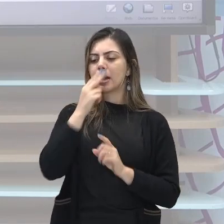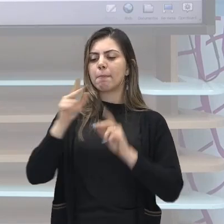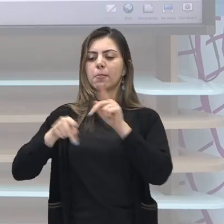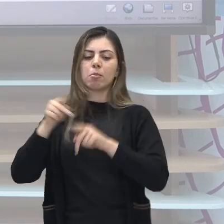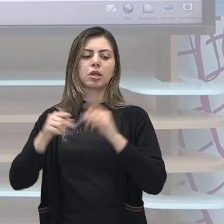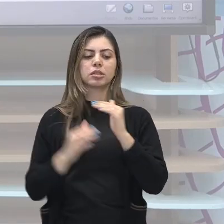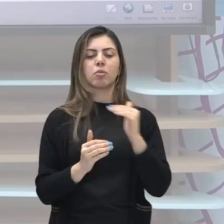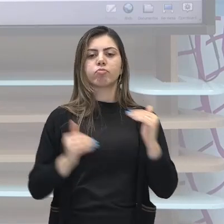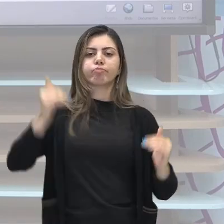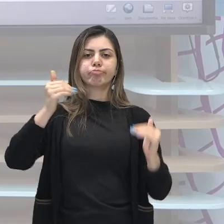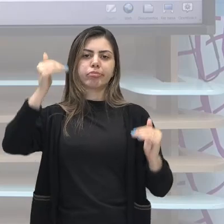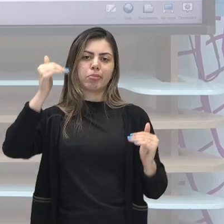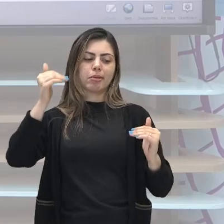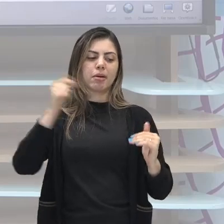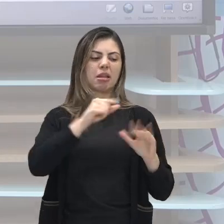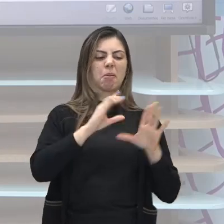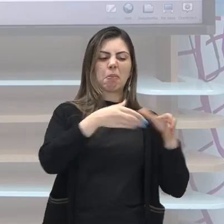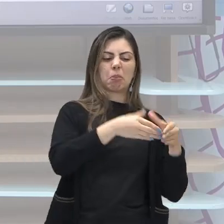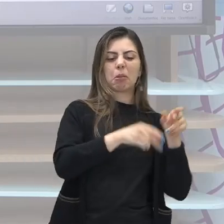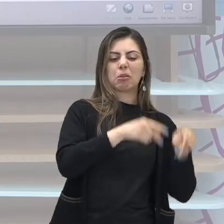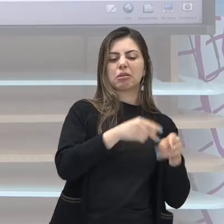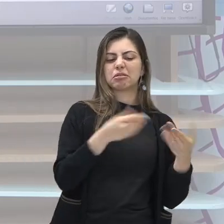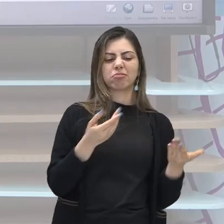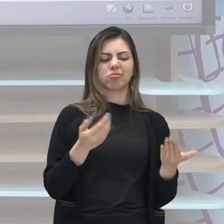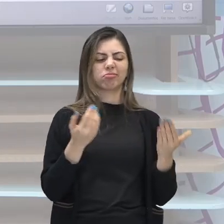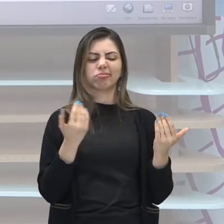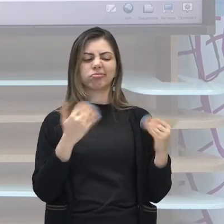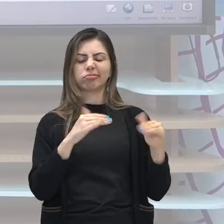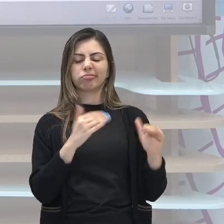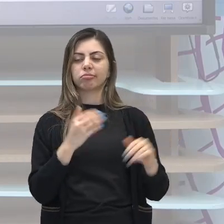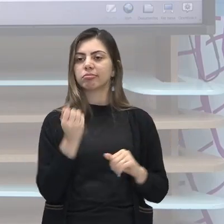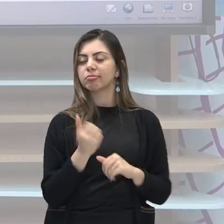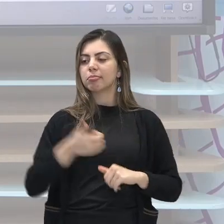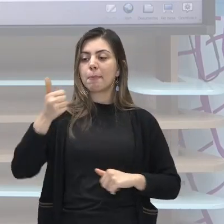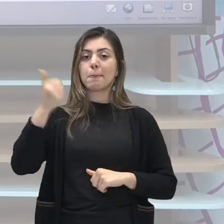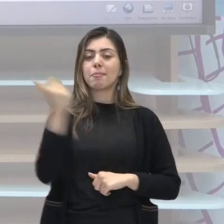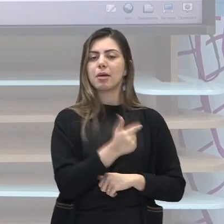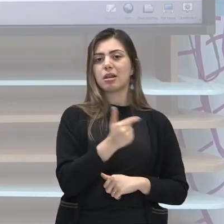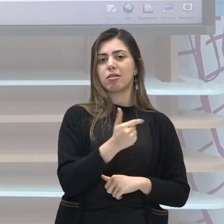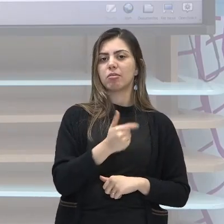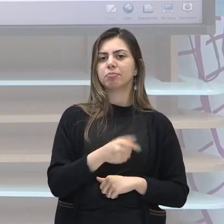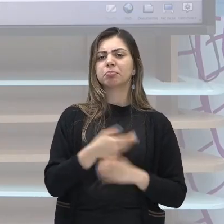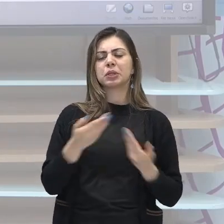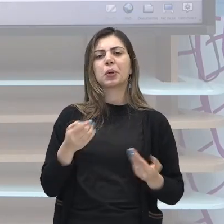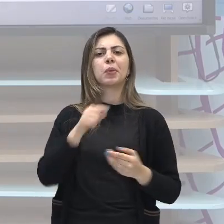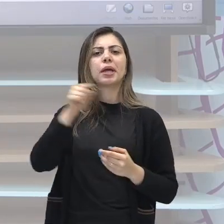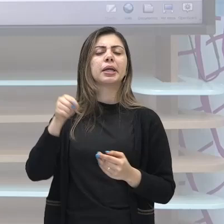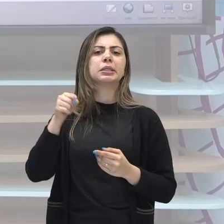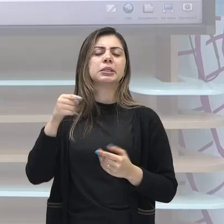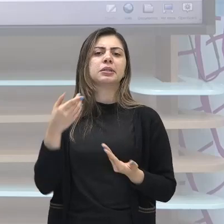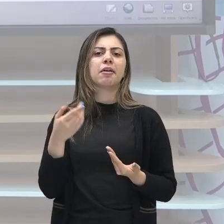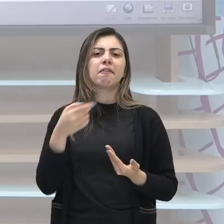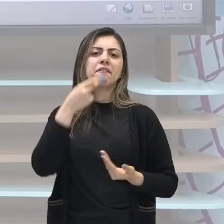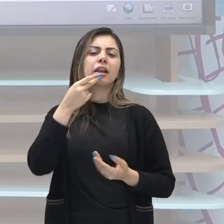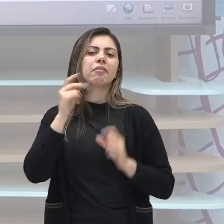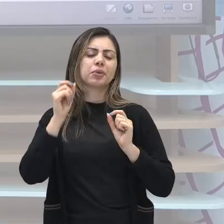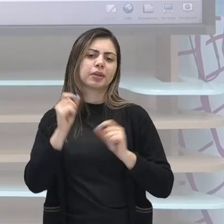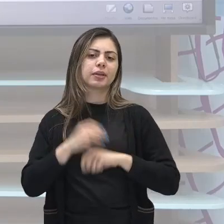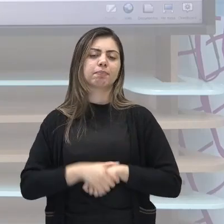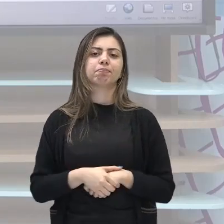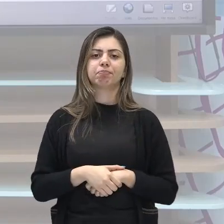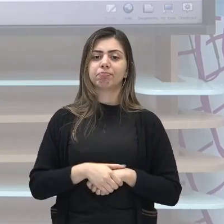que o outro que você vai justificar por muitos, né, você